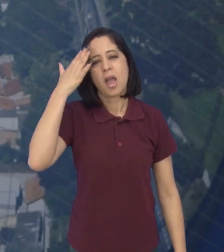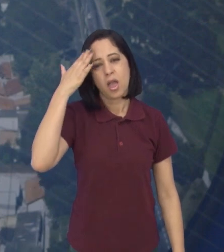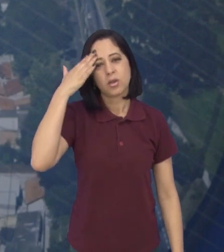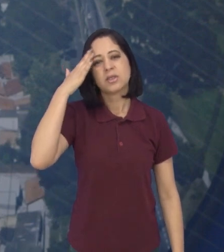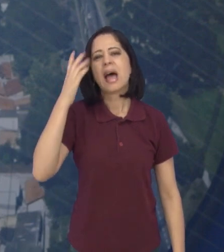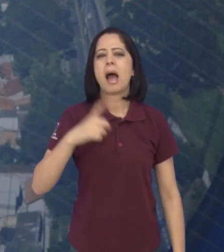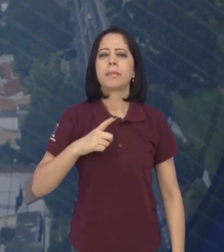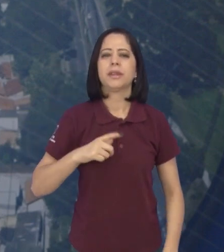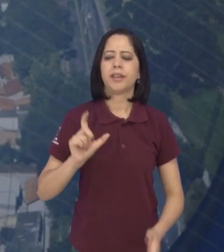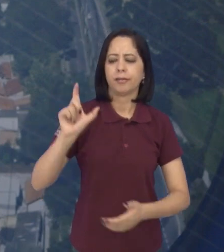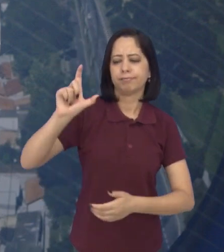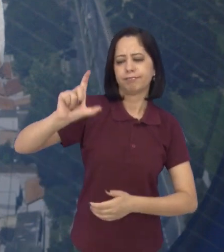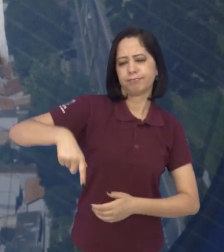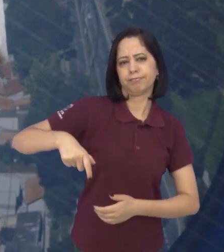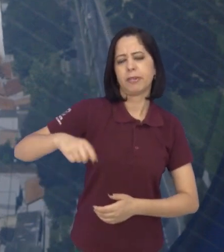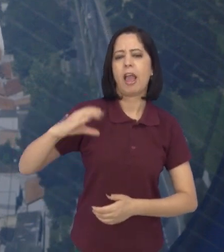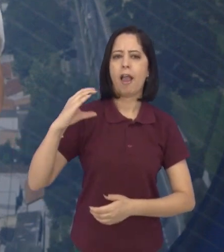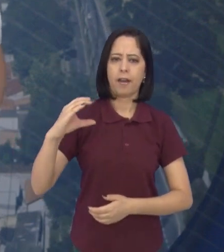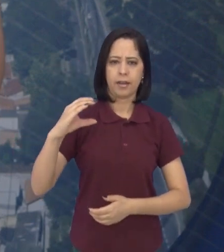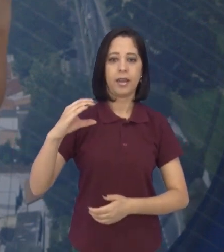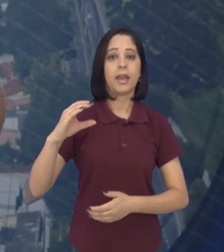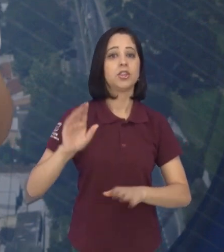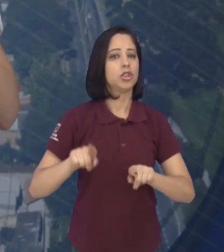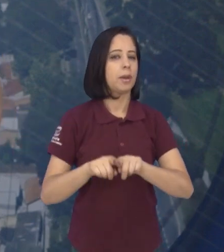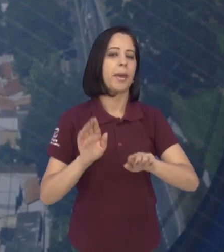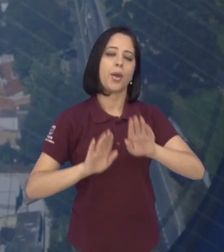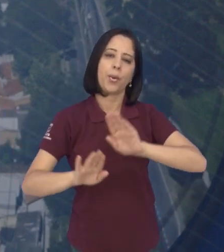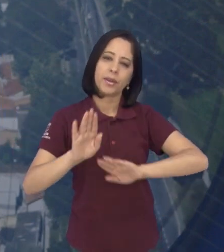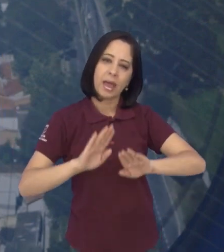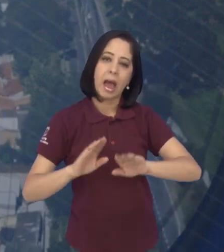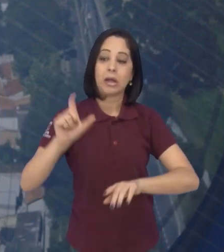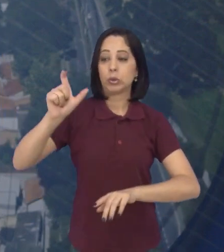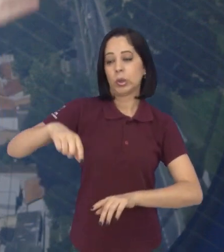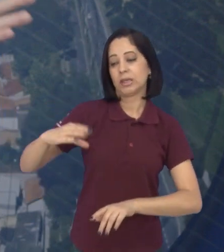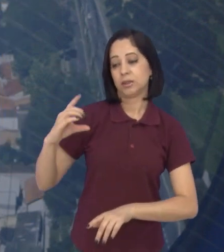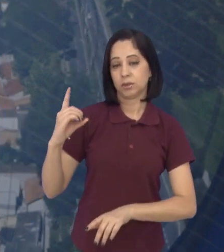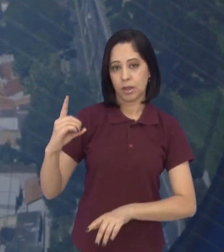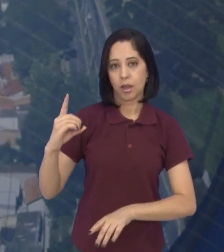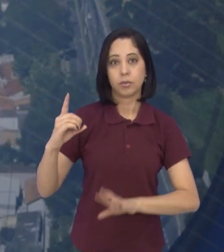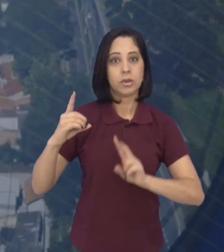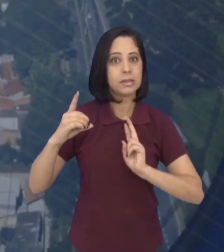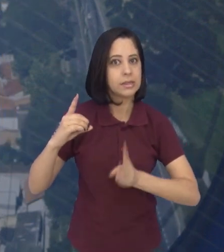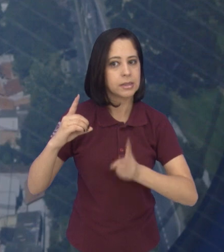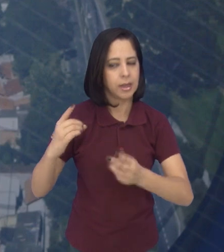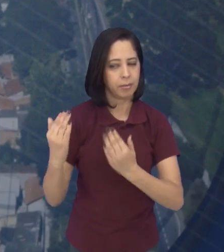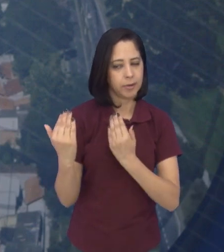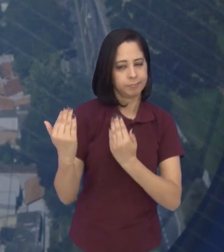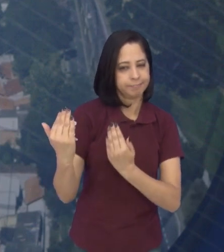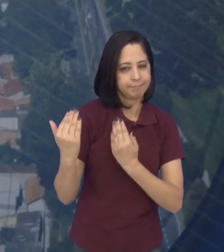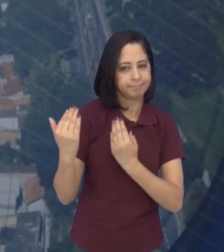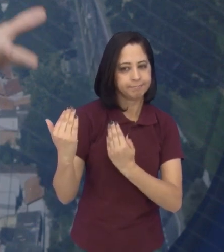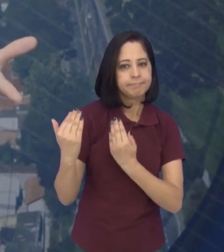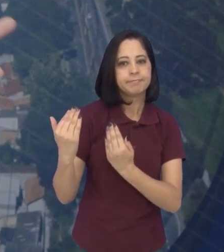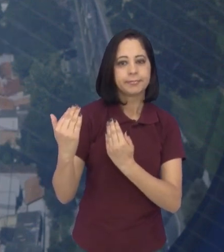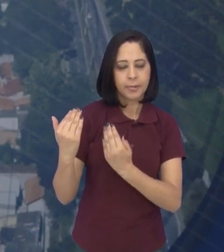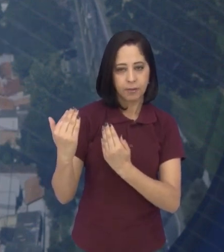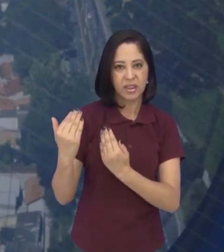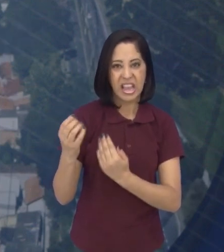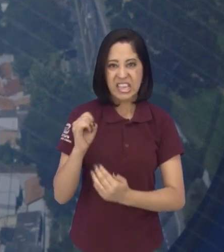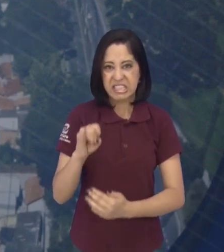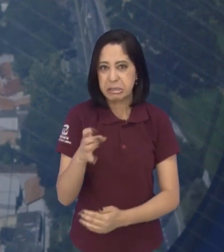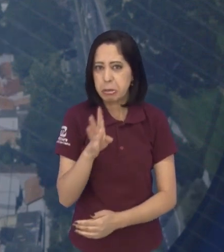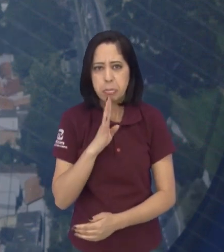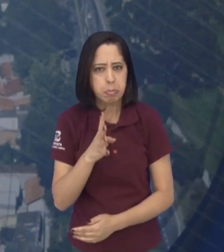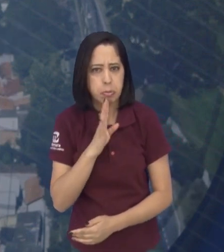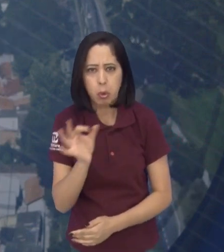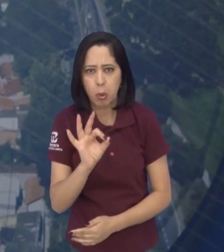cartões de crédito, né? Mas aí também tem de tomar cuidado, o débito, o crédito. Então, sempre desconfiar, né? E se não sabe, também tem